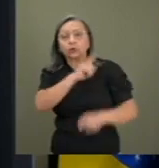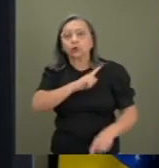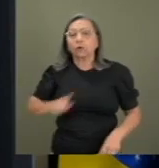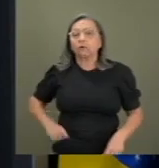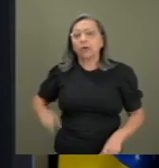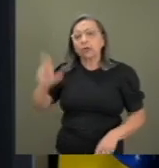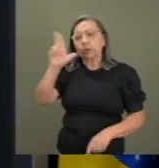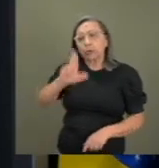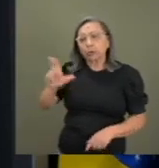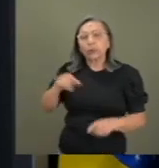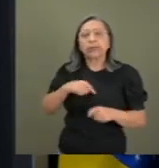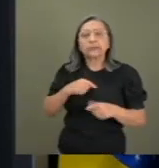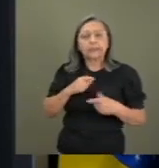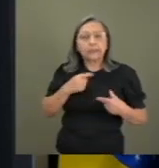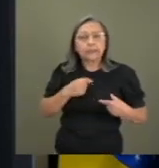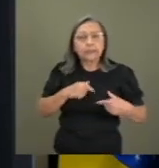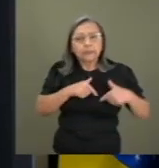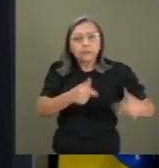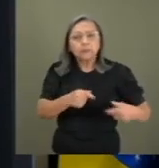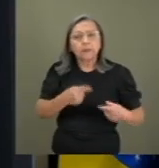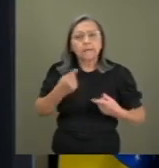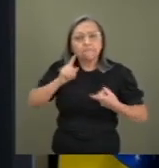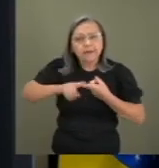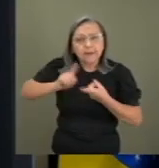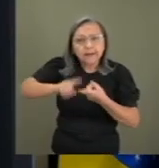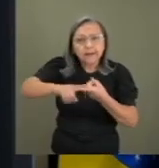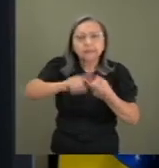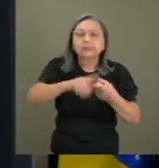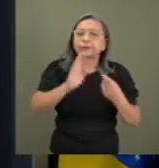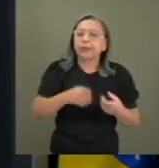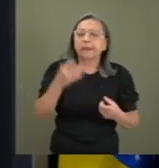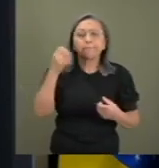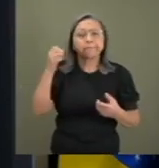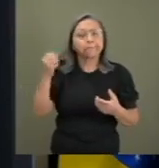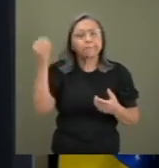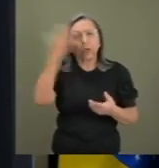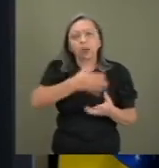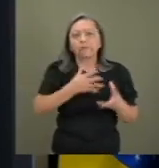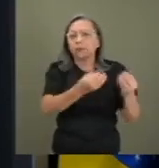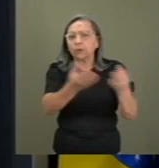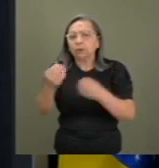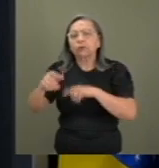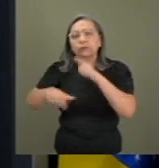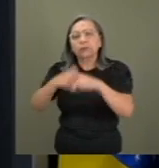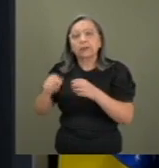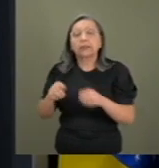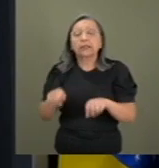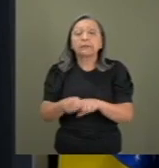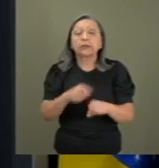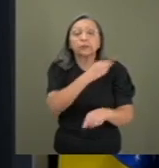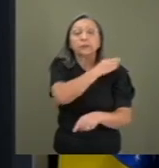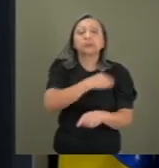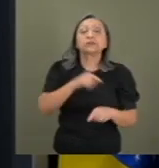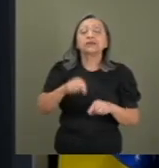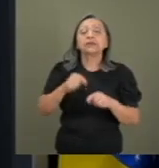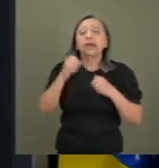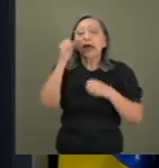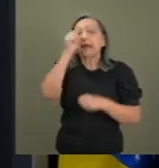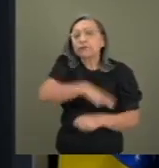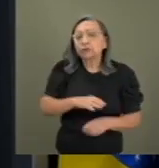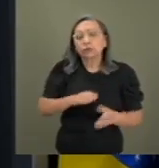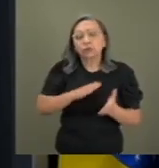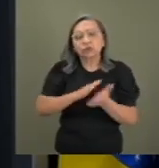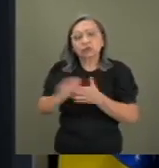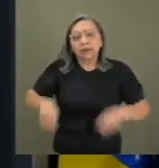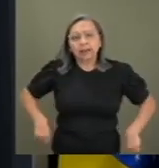nessa busca por vingança expressa em muitos das suas ações, dos seus ministros, e dessas gastanças